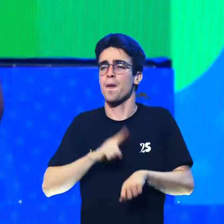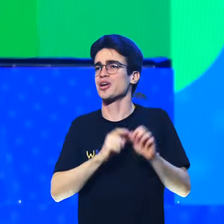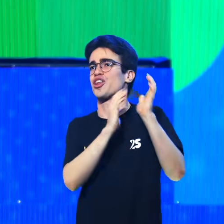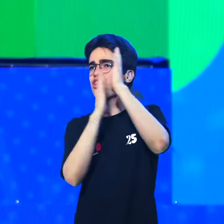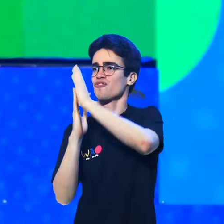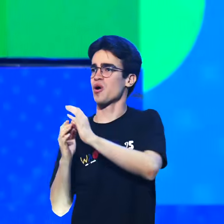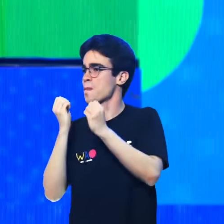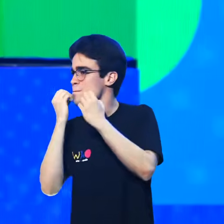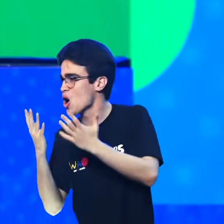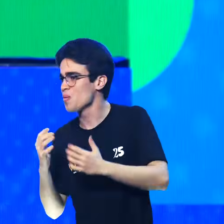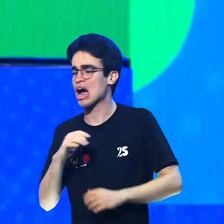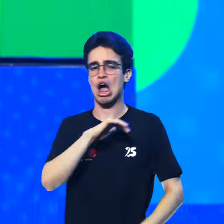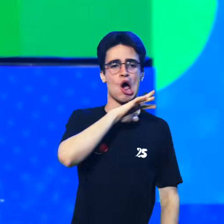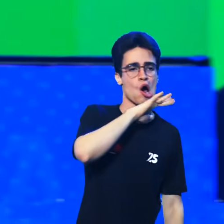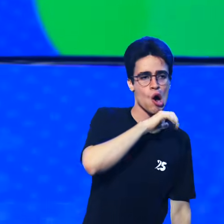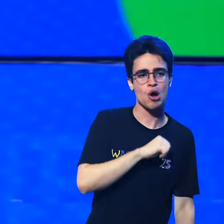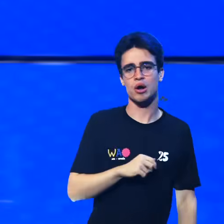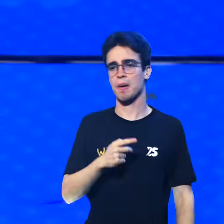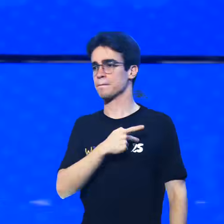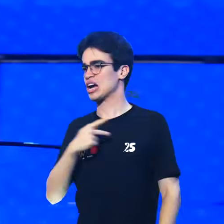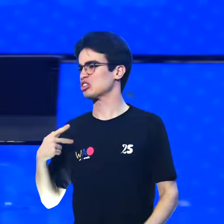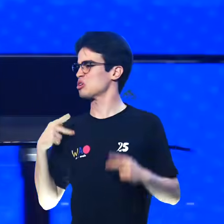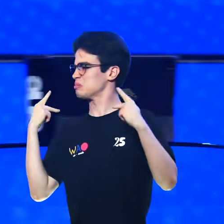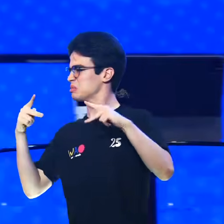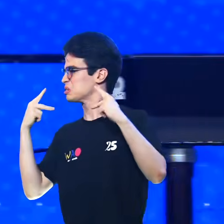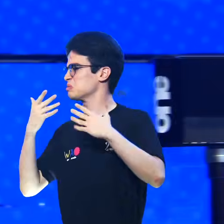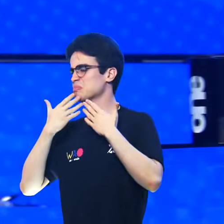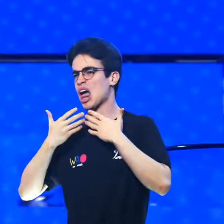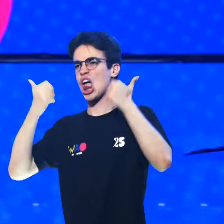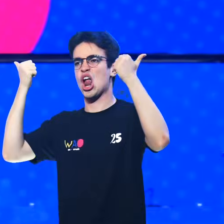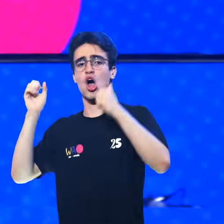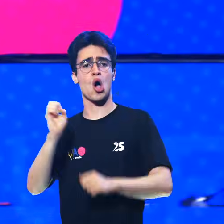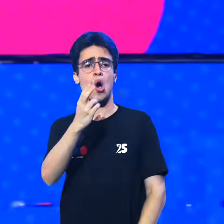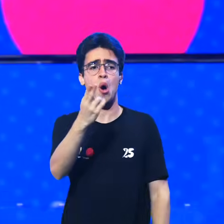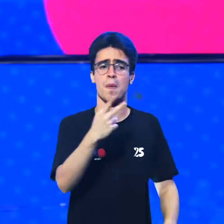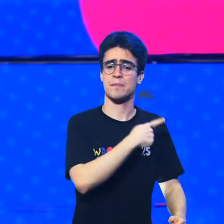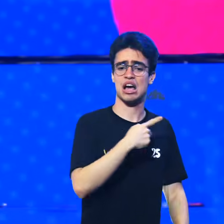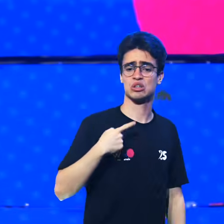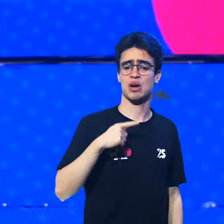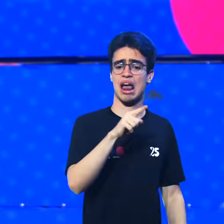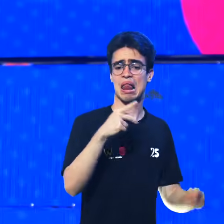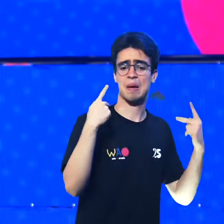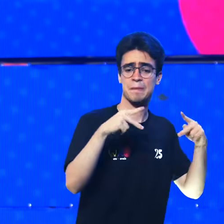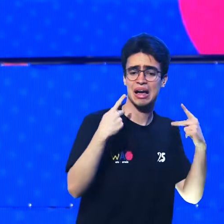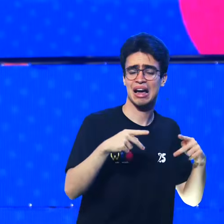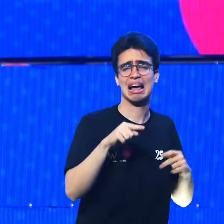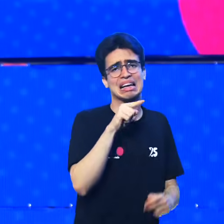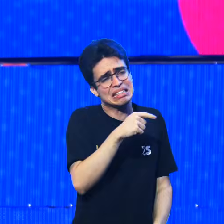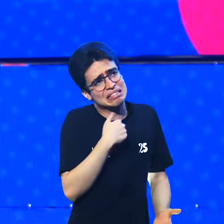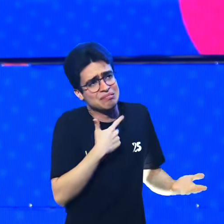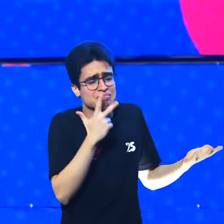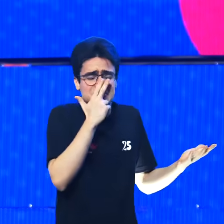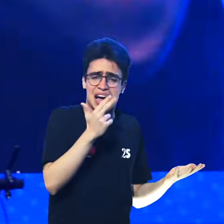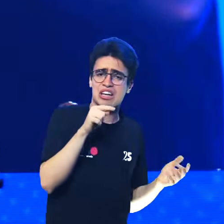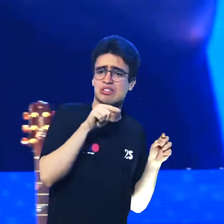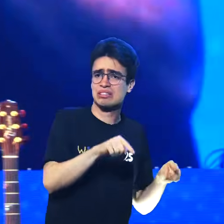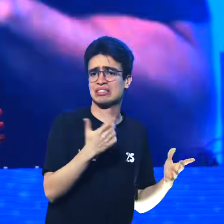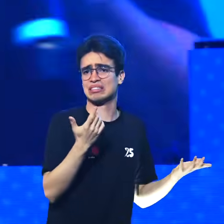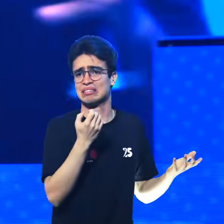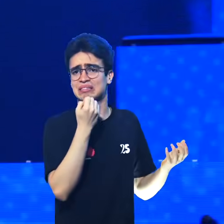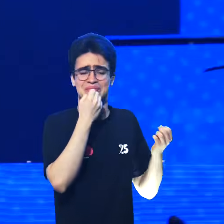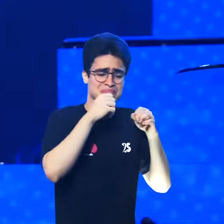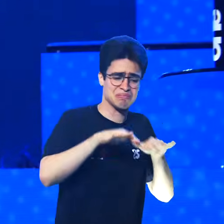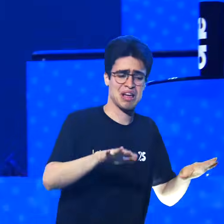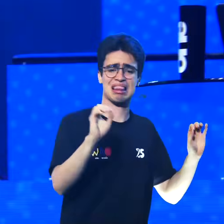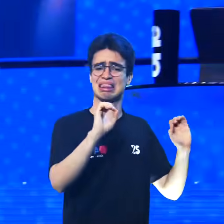quando a música está ruim, quando o pastor pregou a melhor mensagem, quando o pastor pregou uma mensagem que ele achou que era a mensagem que não